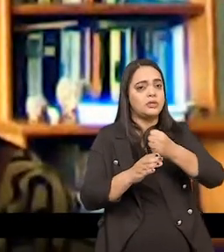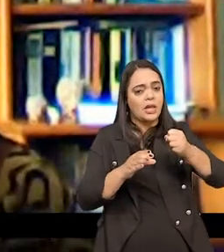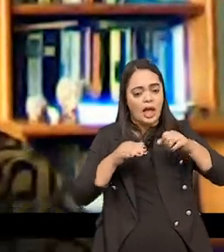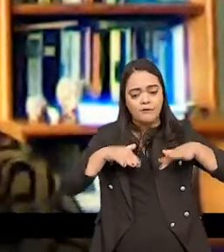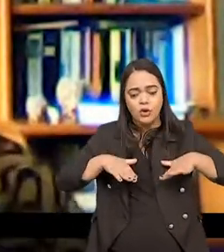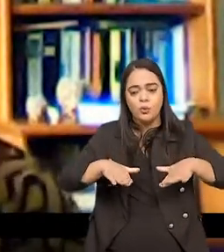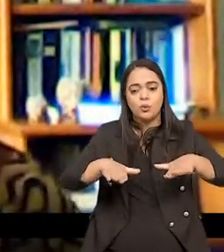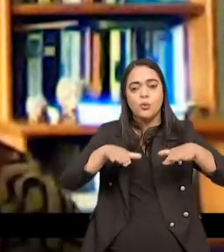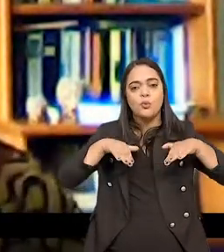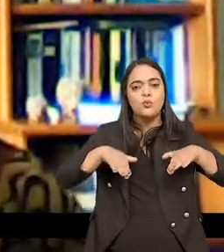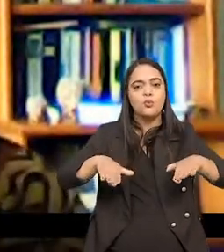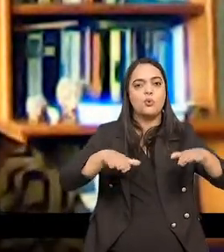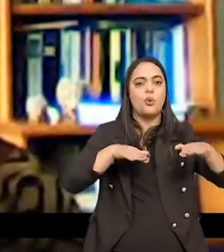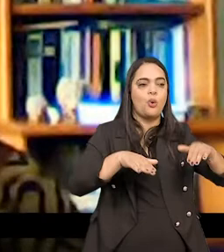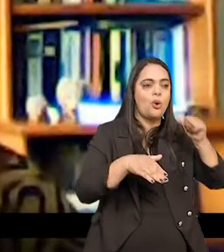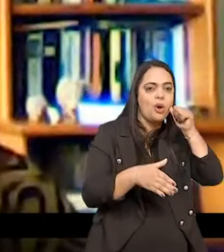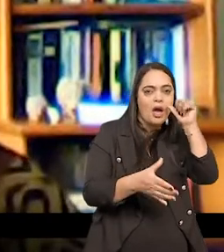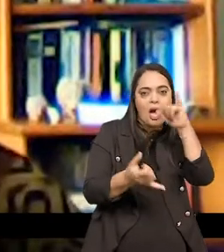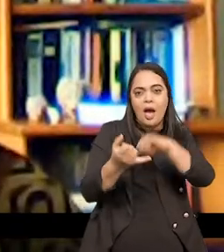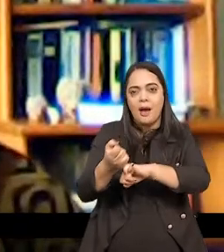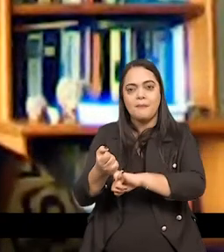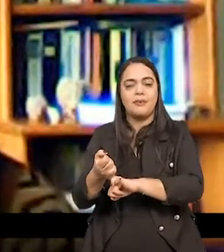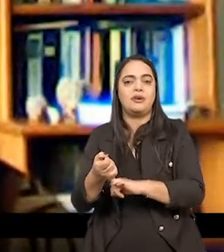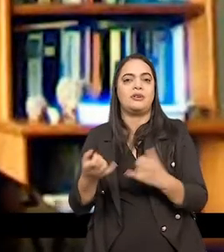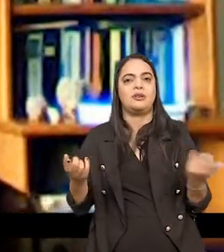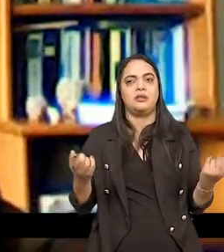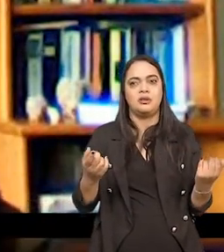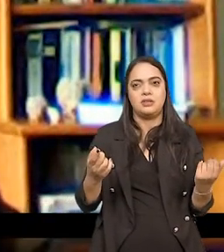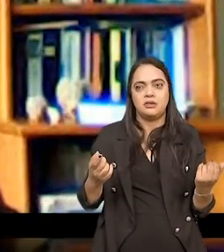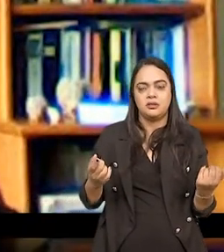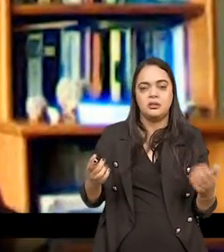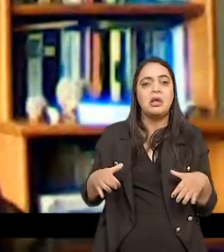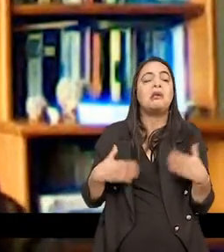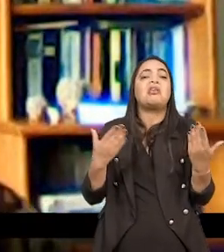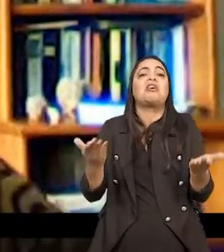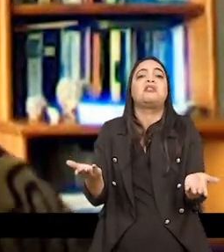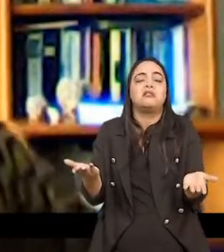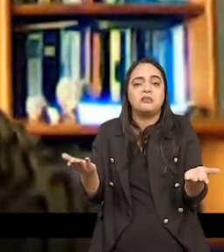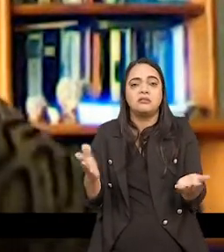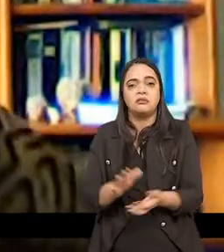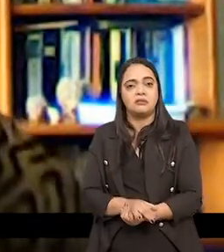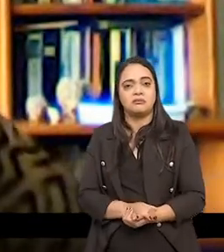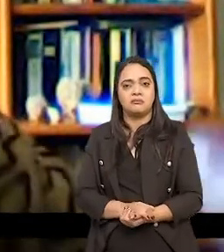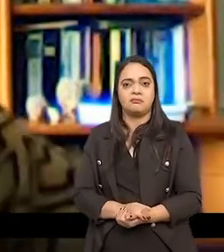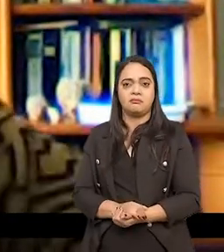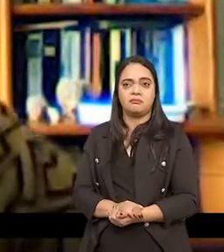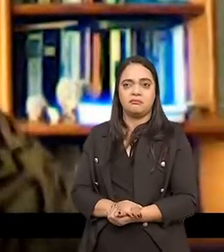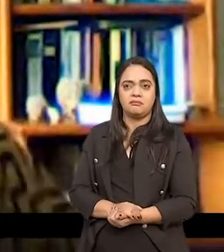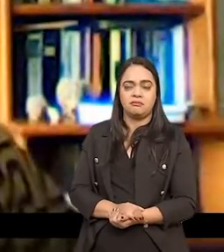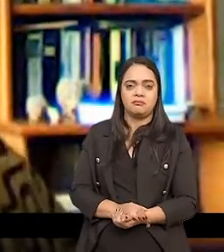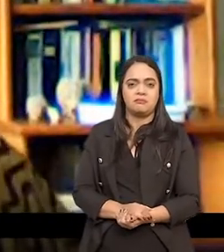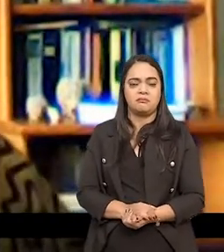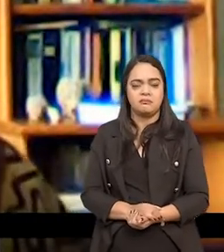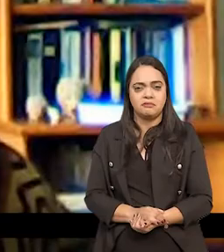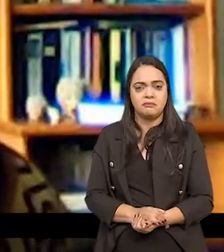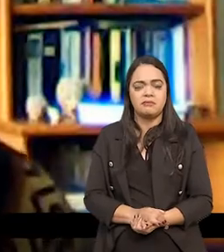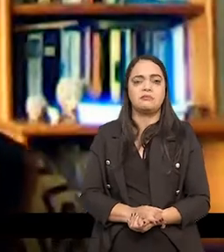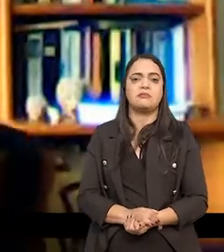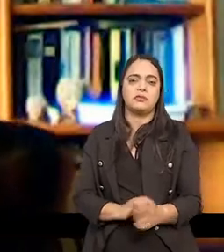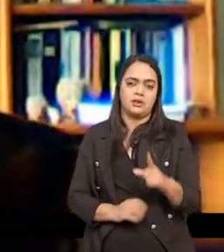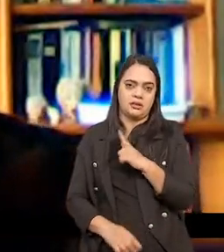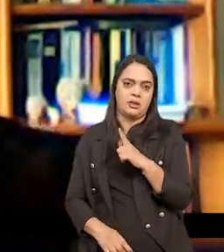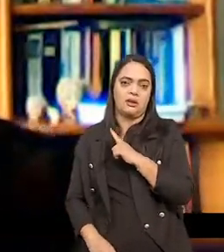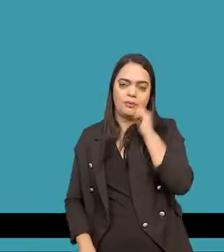costureiras, amantes, lutadoras, e cadê elas? Então, deu para sobrar uma mulher, que foi a Ana